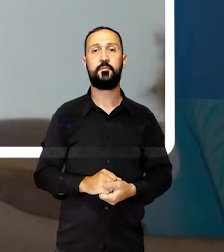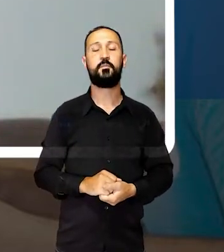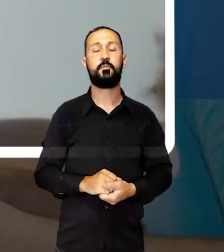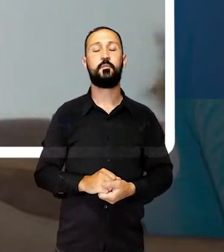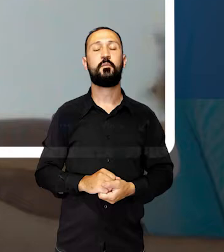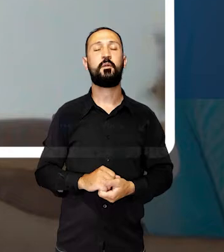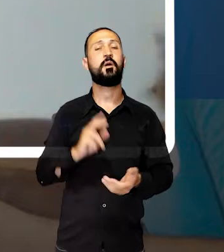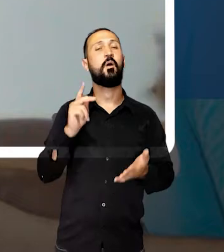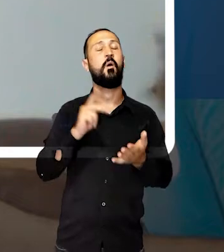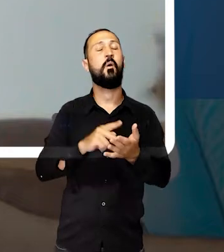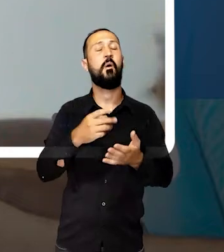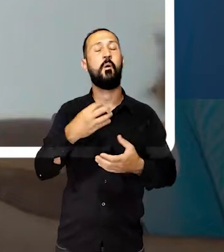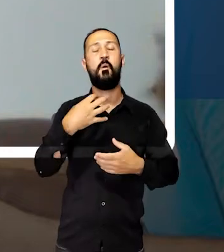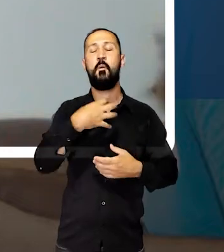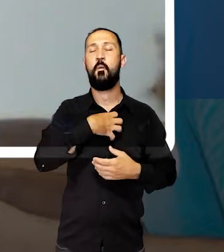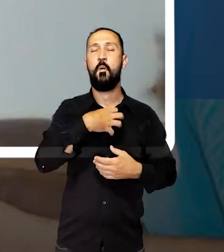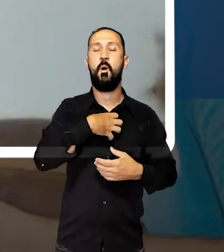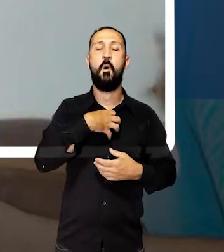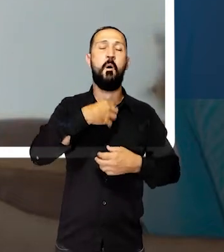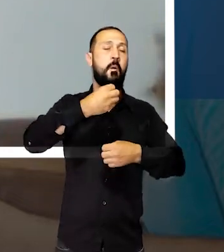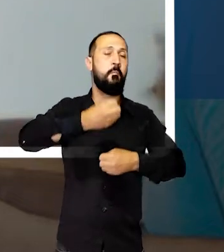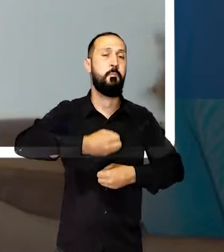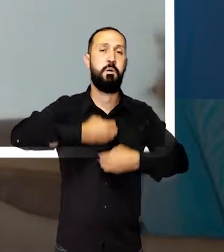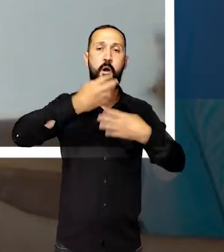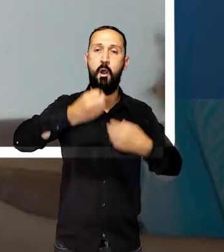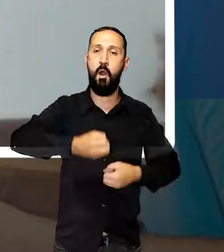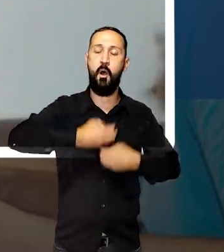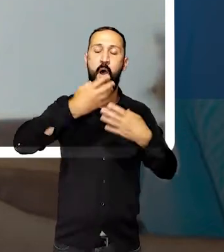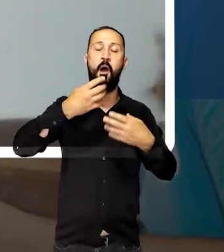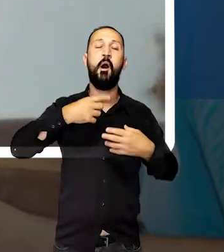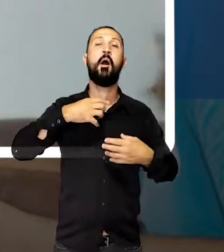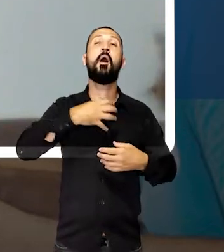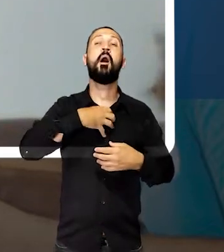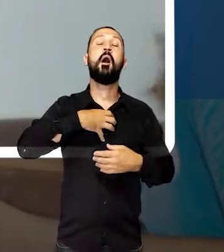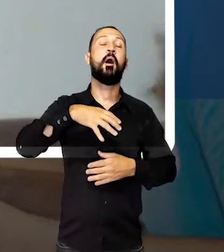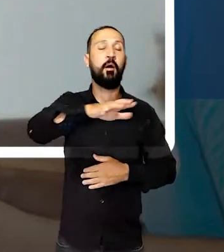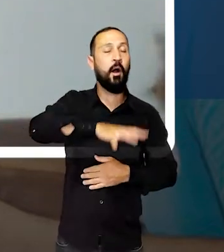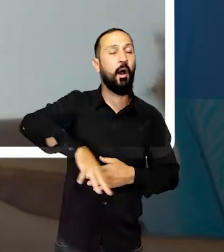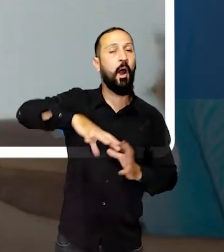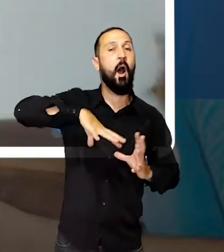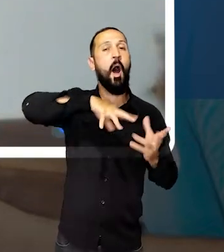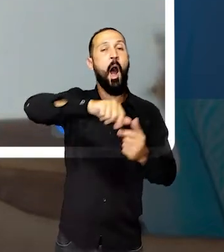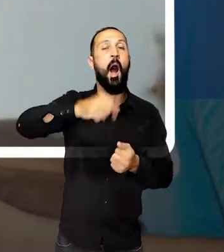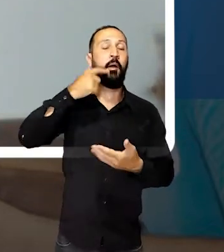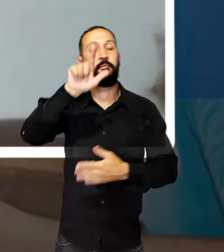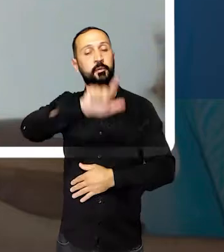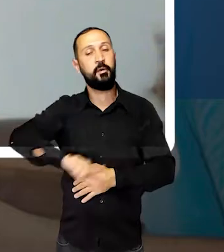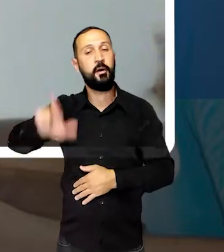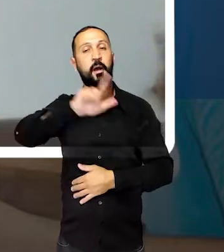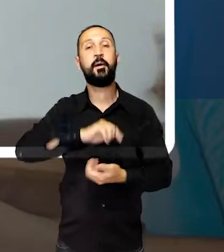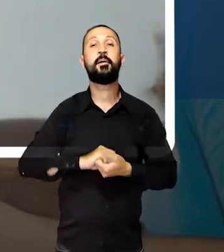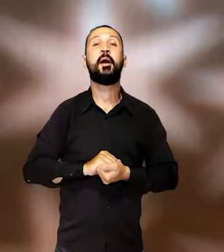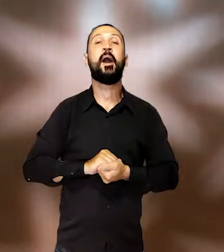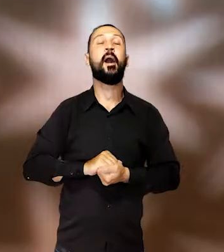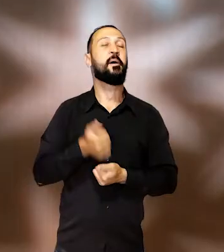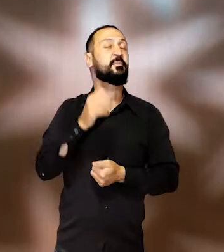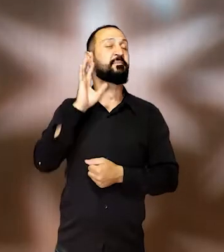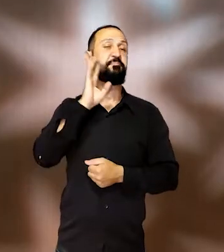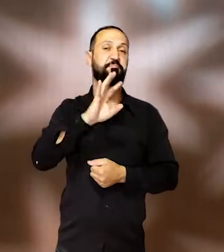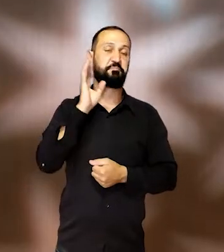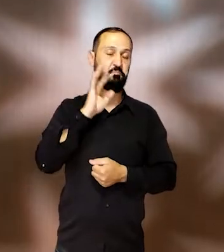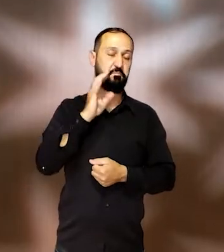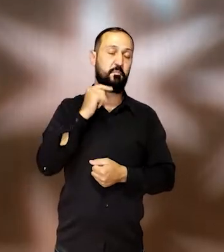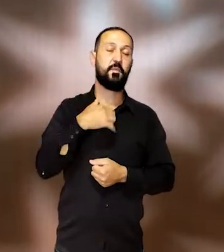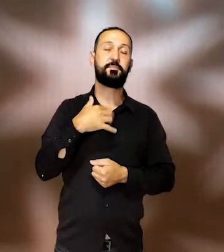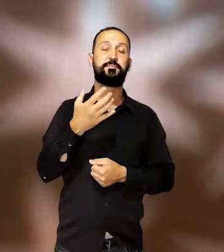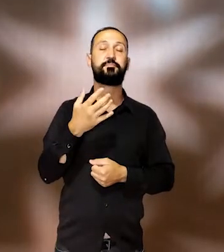e realmente se encher de poesia, se encher desse universo da literatura. Bacana